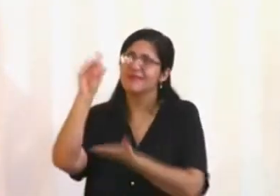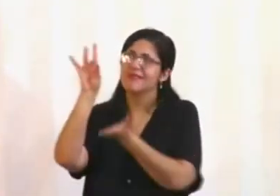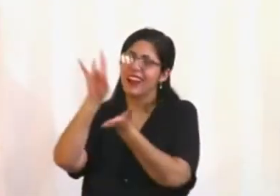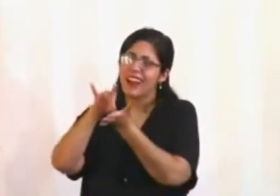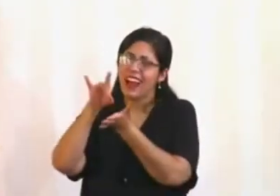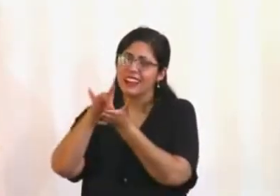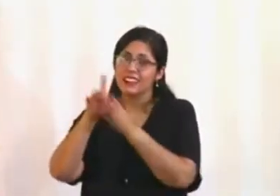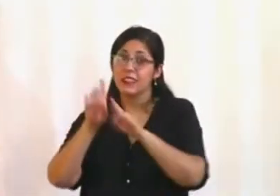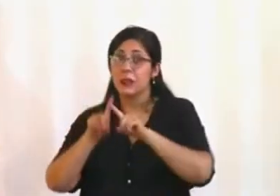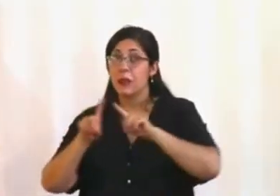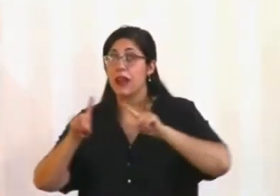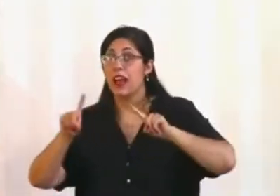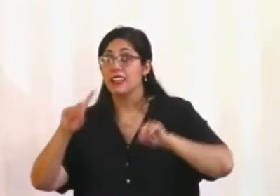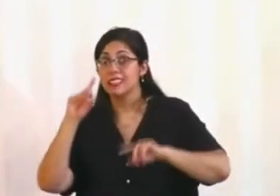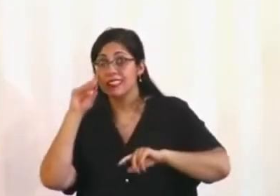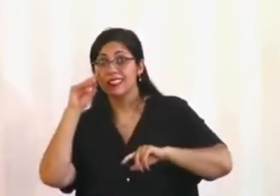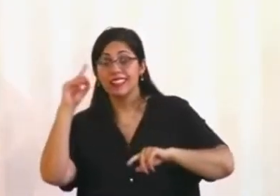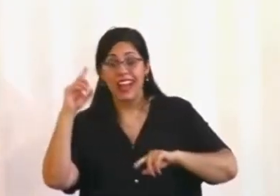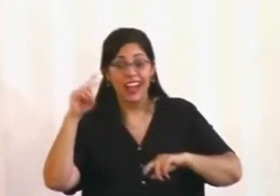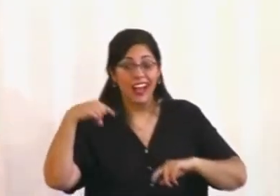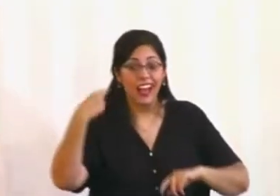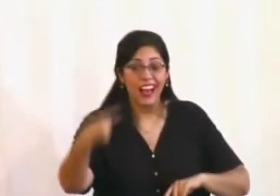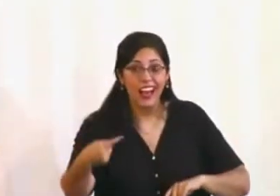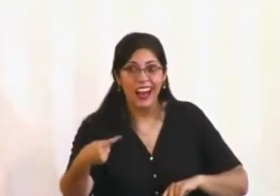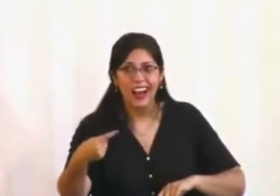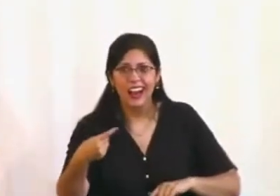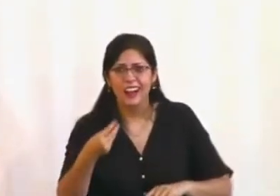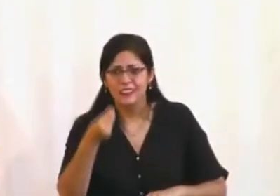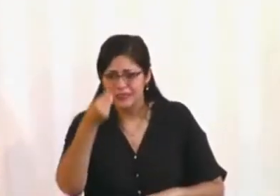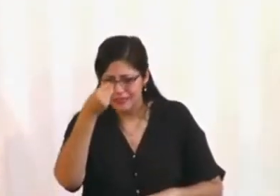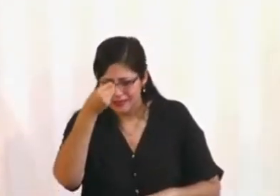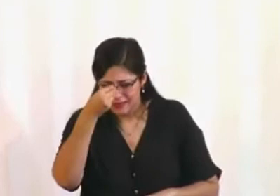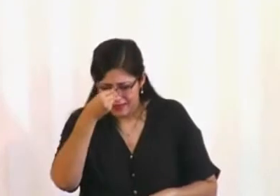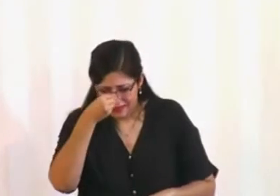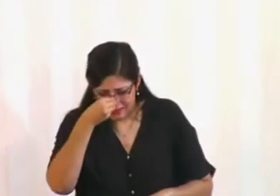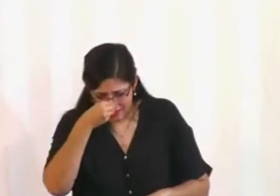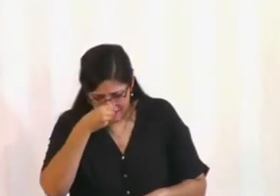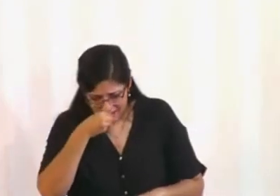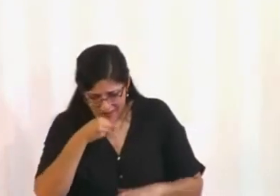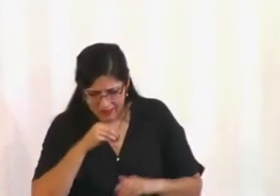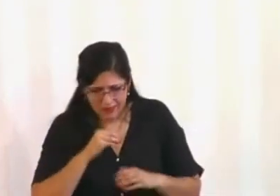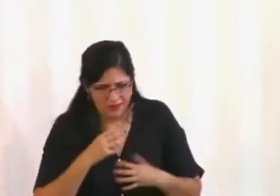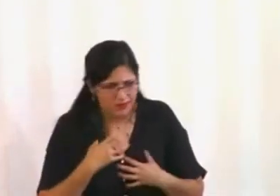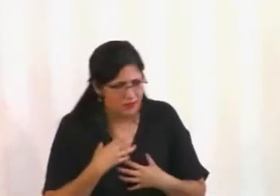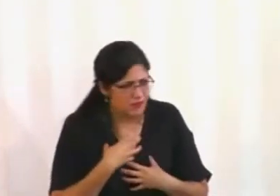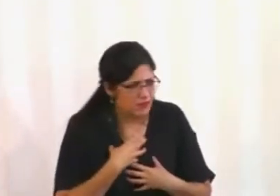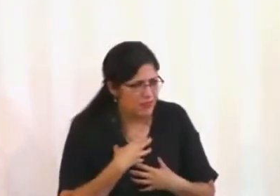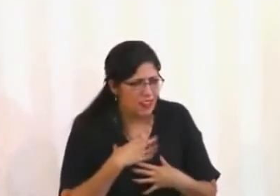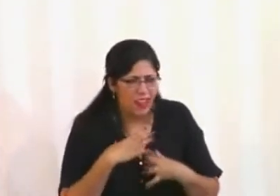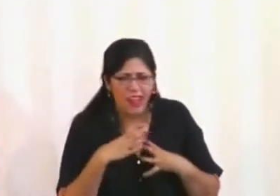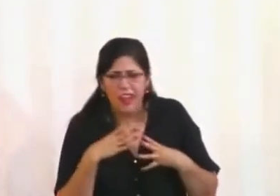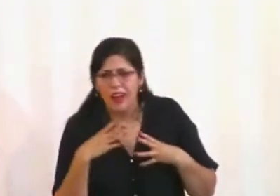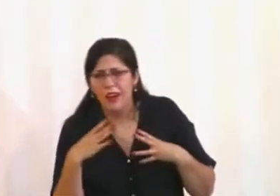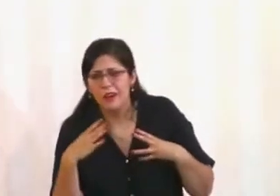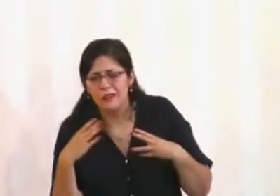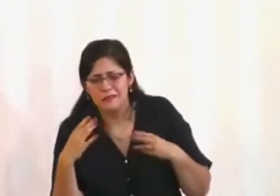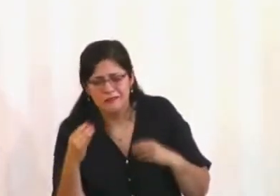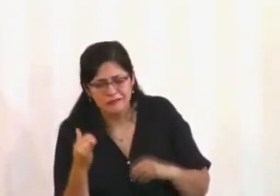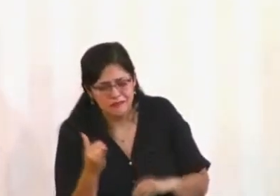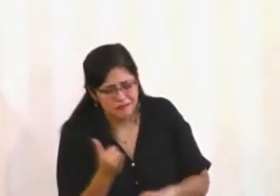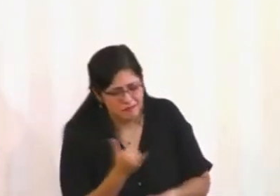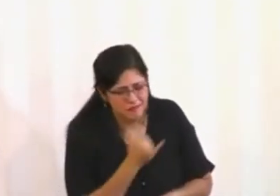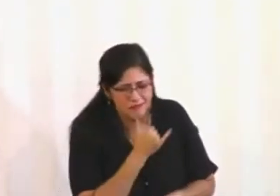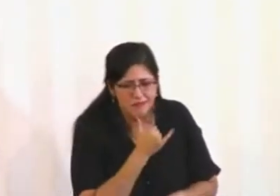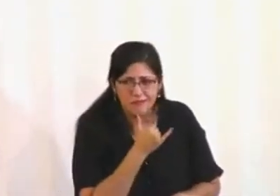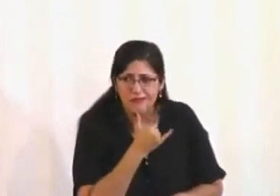real, mas às vezes no dia seguinte você experimenta uma fraqueza, um abatimento da alma, uma tristeza. Às vezes as pessoas